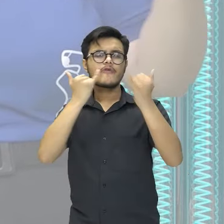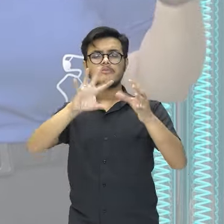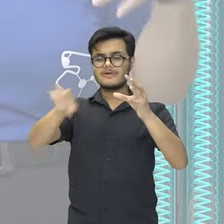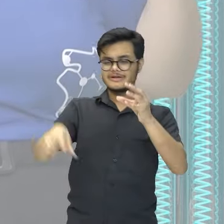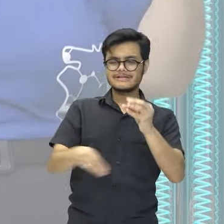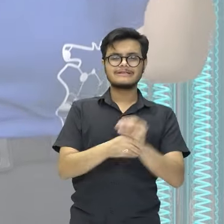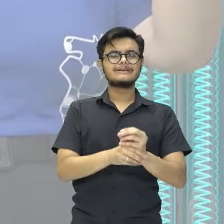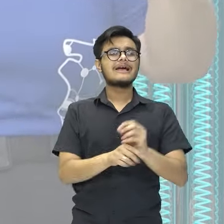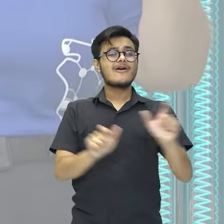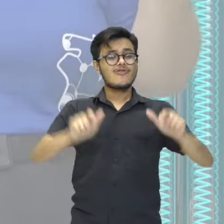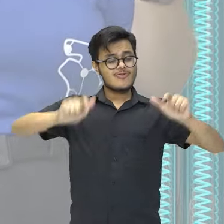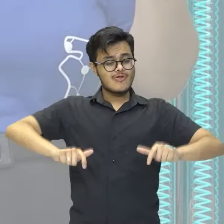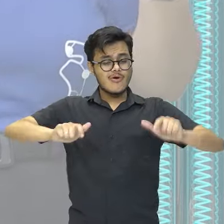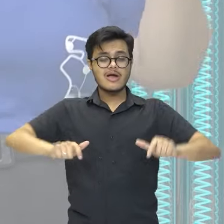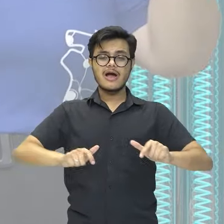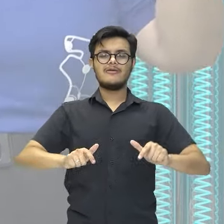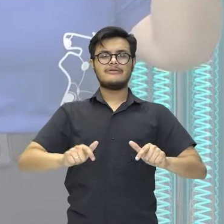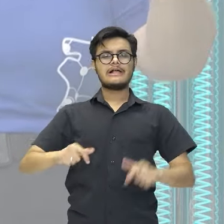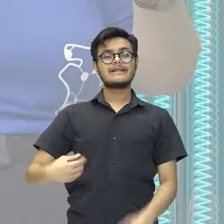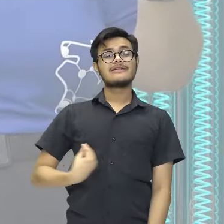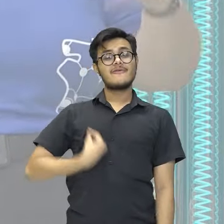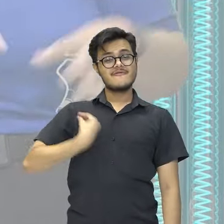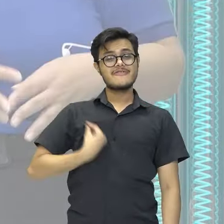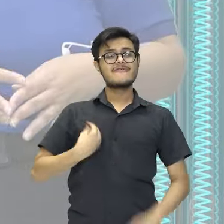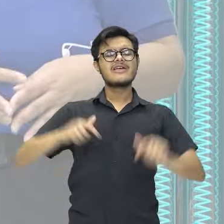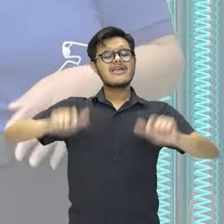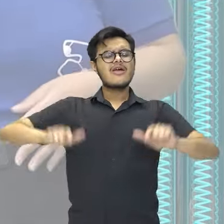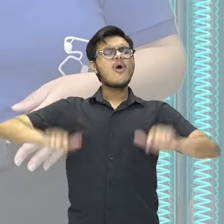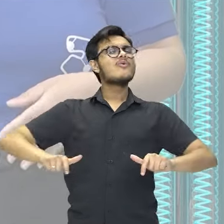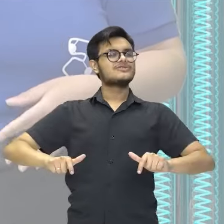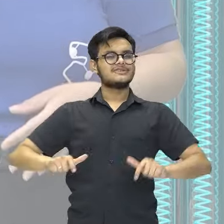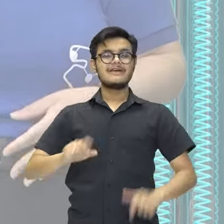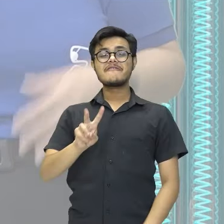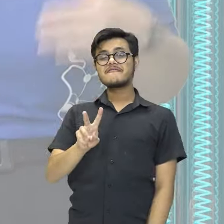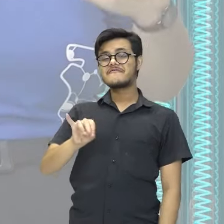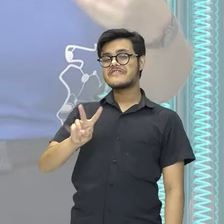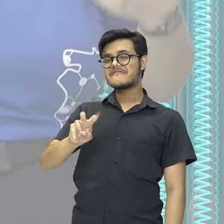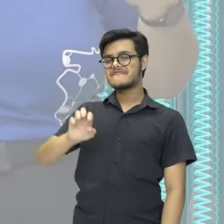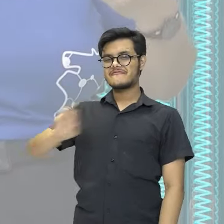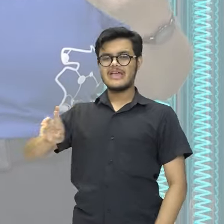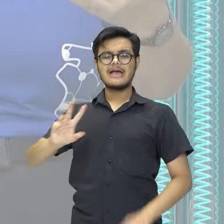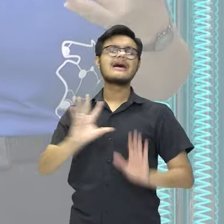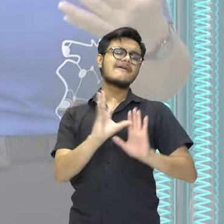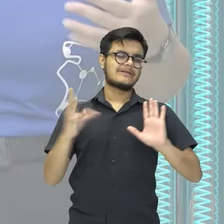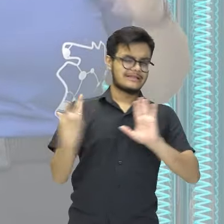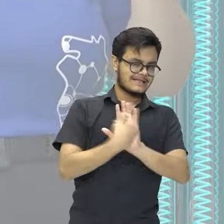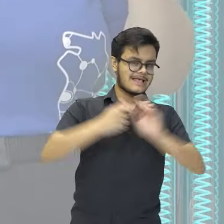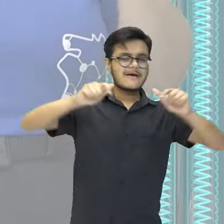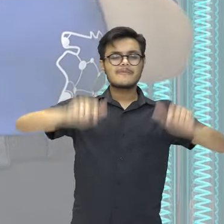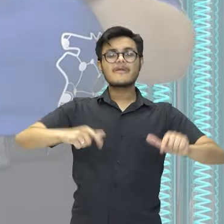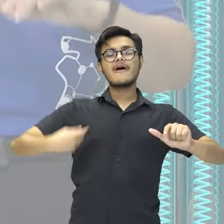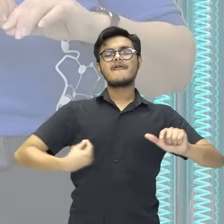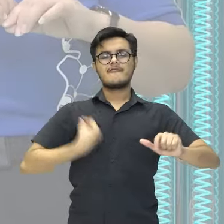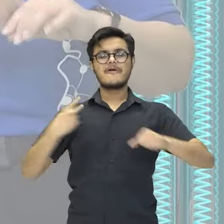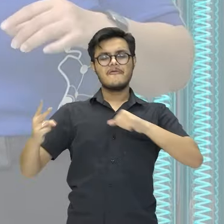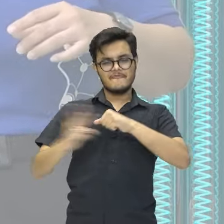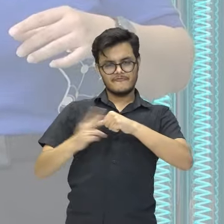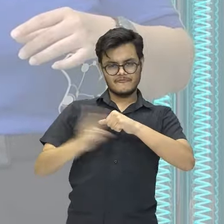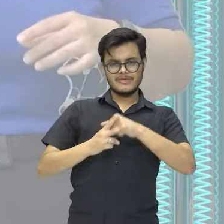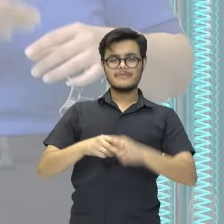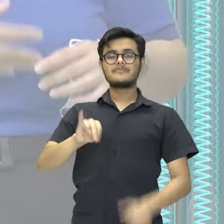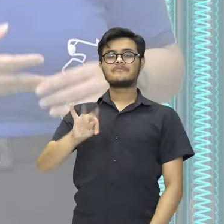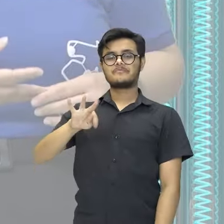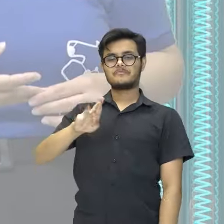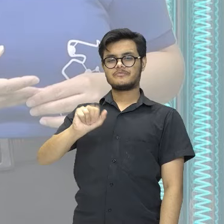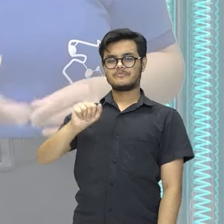espaço é um lugar então o verbo viver eu vivo neste caso aí é um verbo intransitivo Então vamos avançar